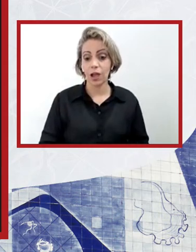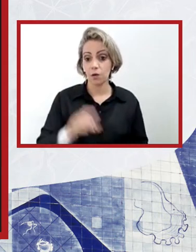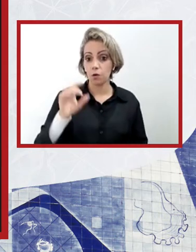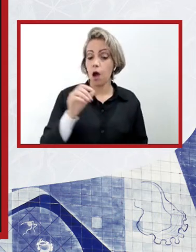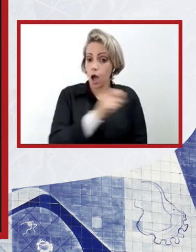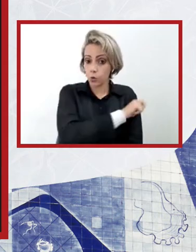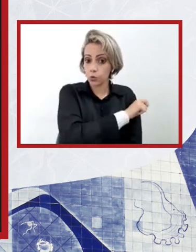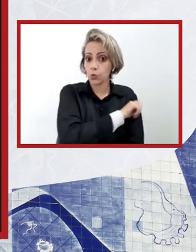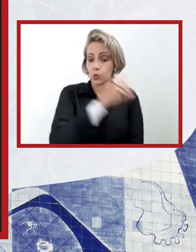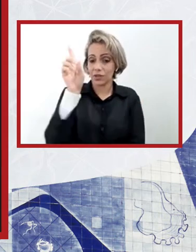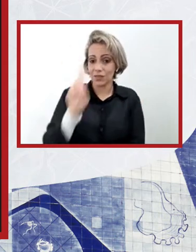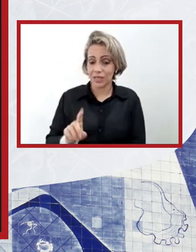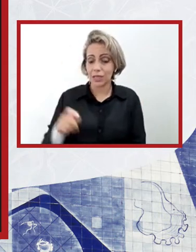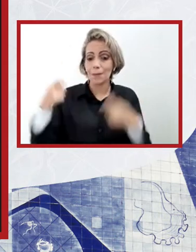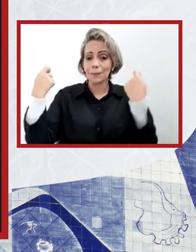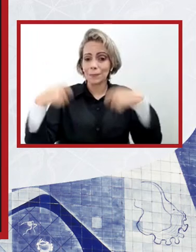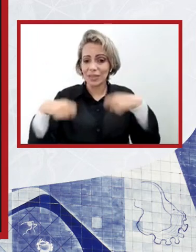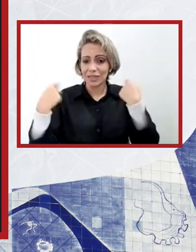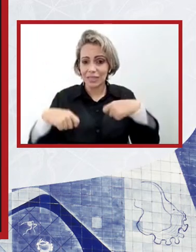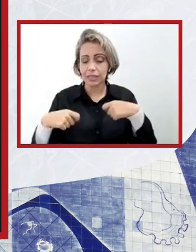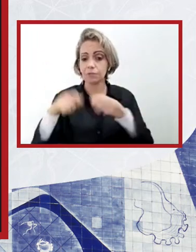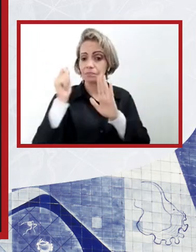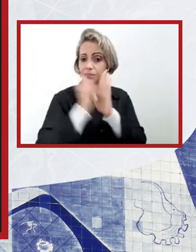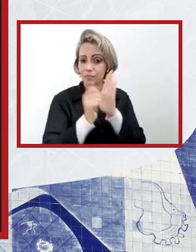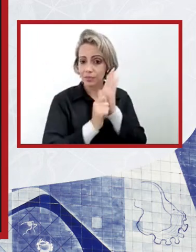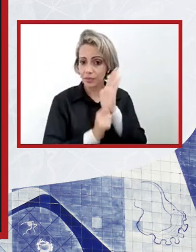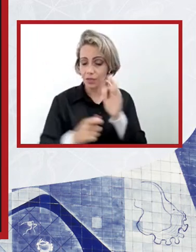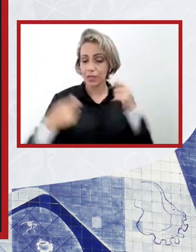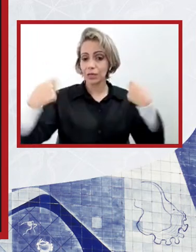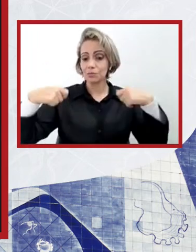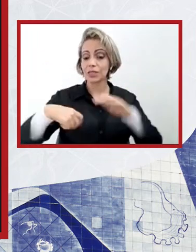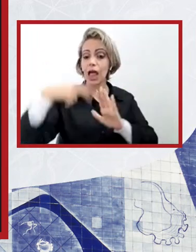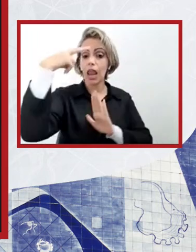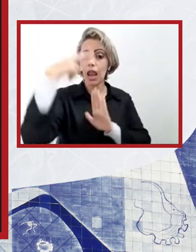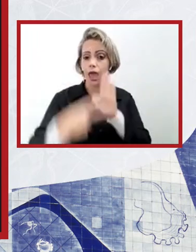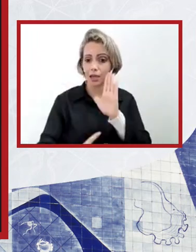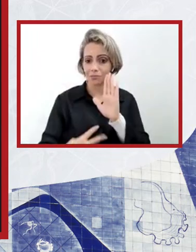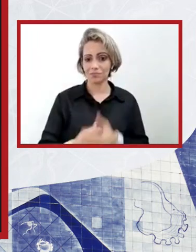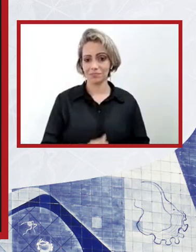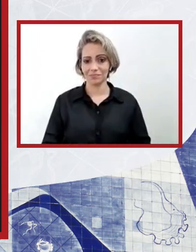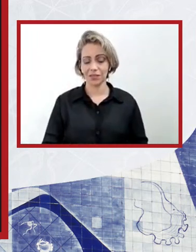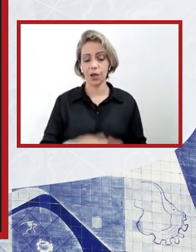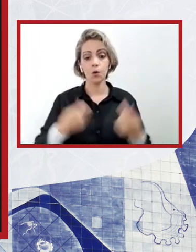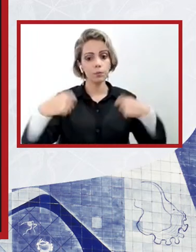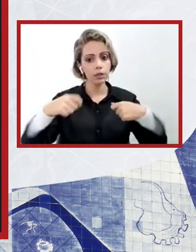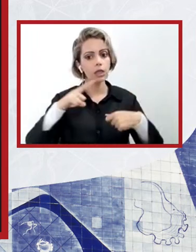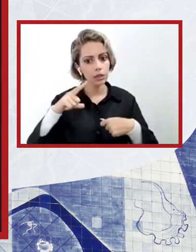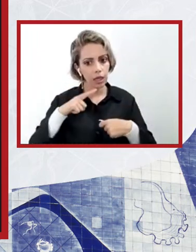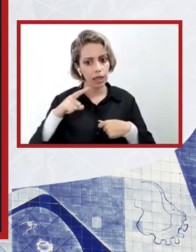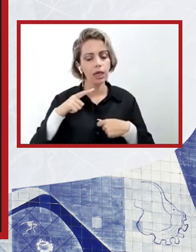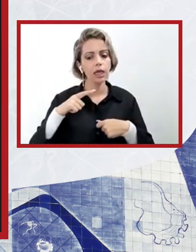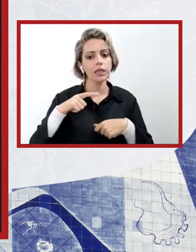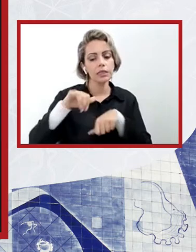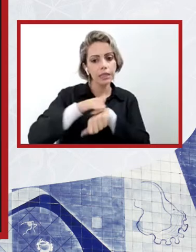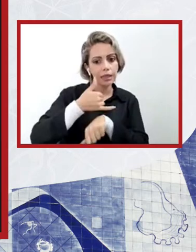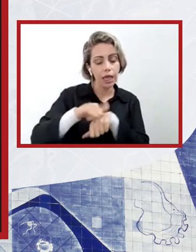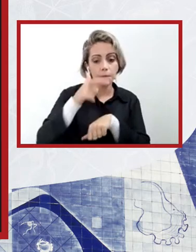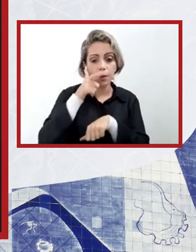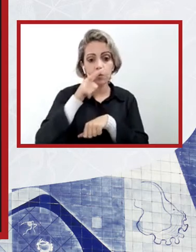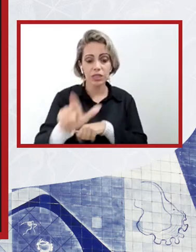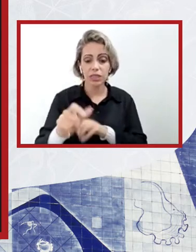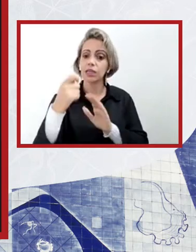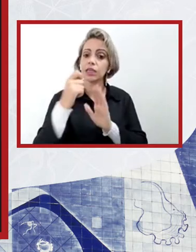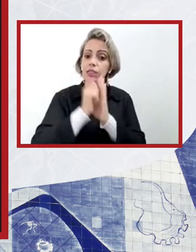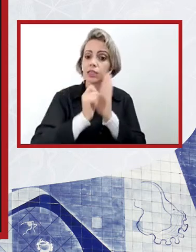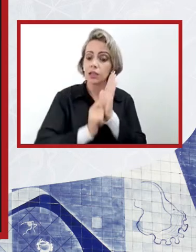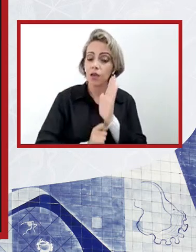precisar escrever e ler. Então ele tem que ter mecanismos para ele escrever e ler e compartilhar aquilo que ele está